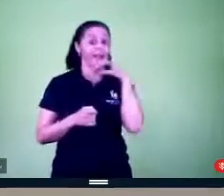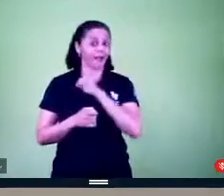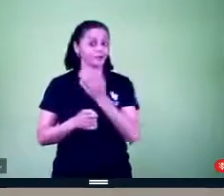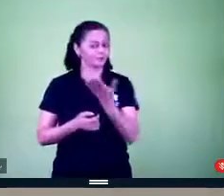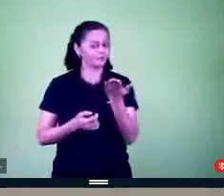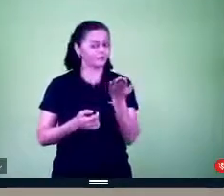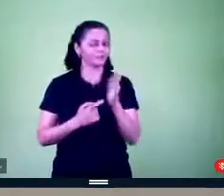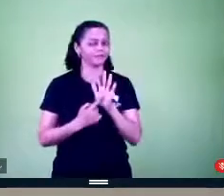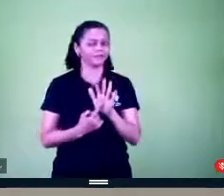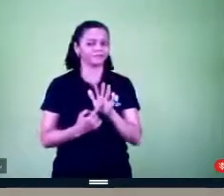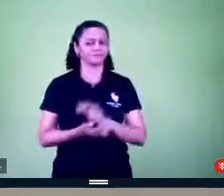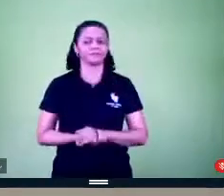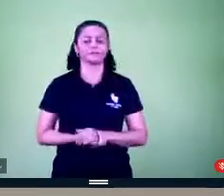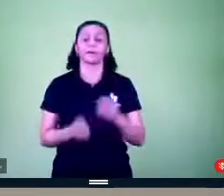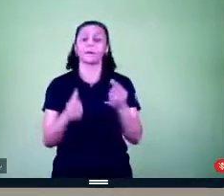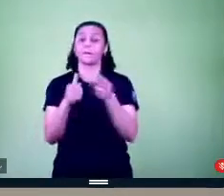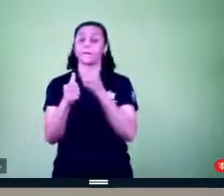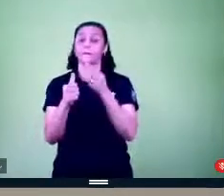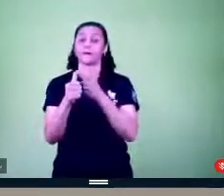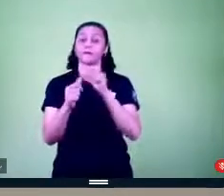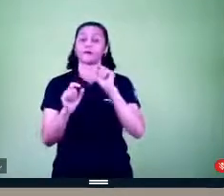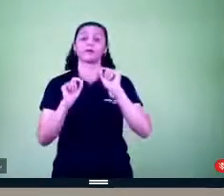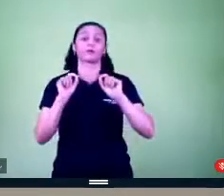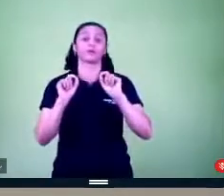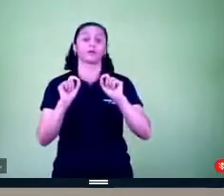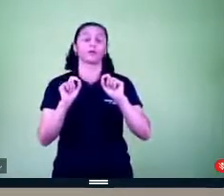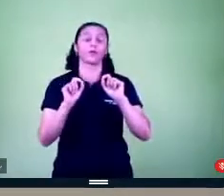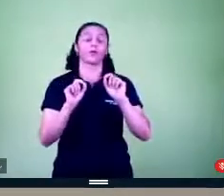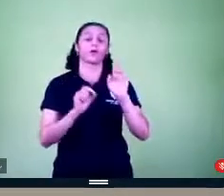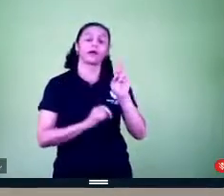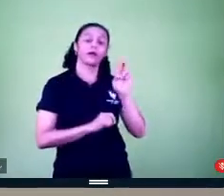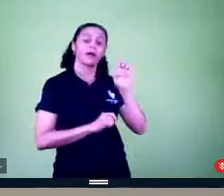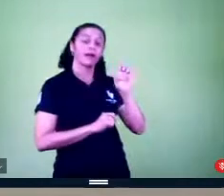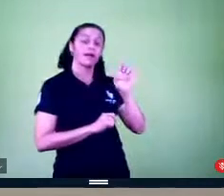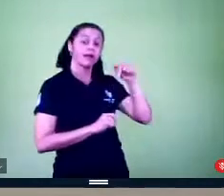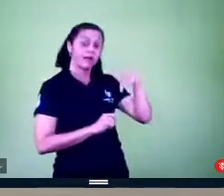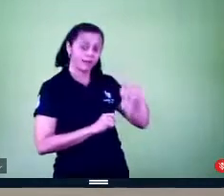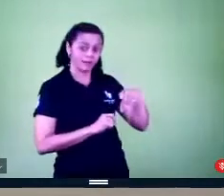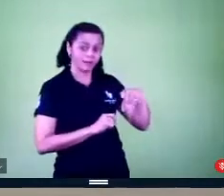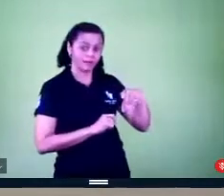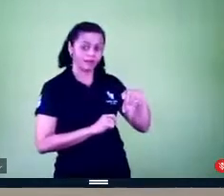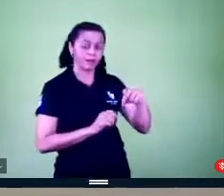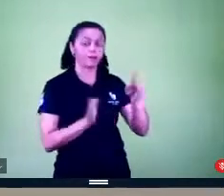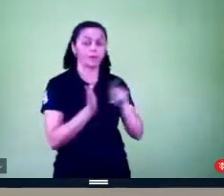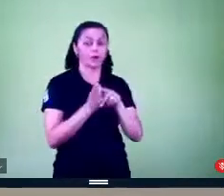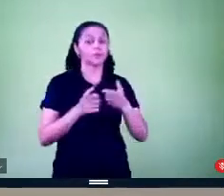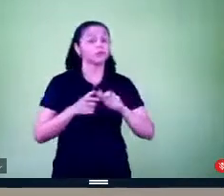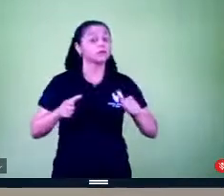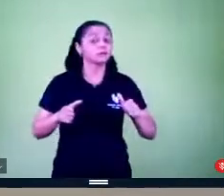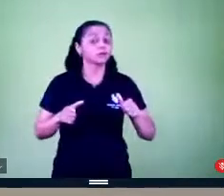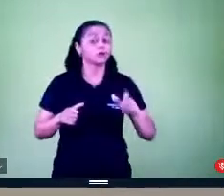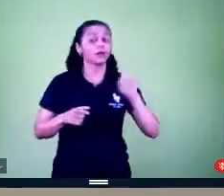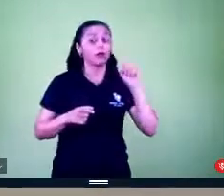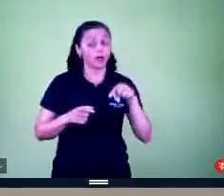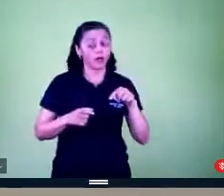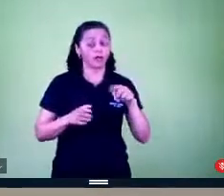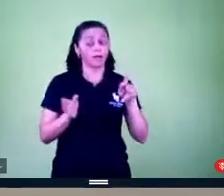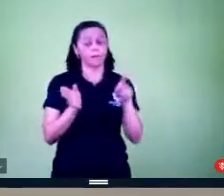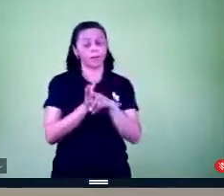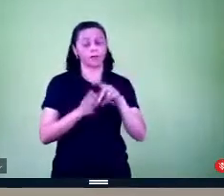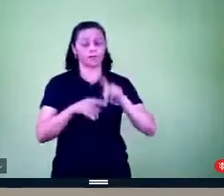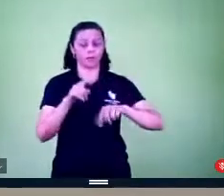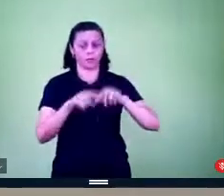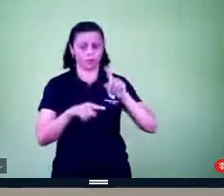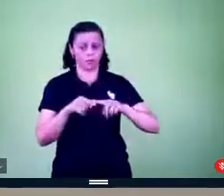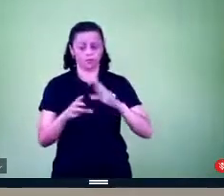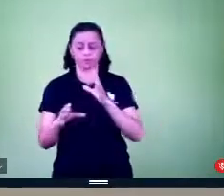resistência equivalente desse circuito aqui? É o produto pela soma. Vou economizar